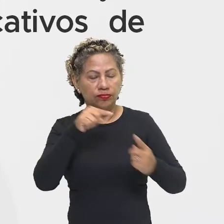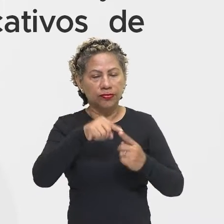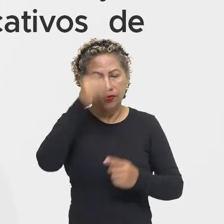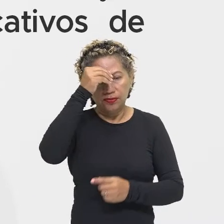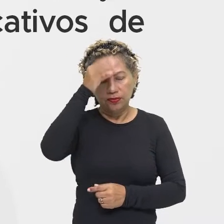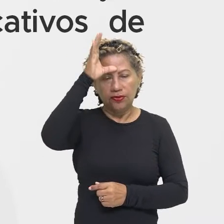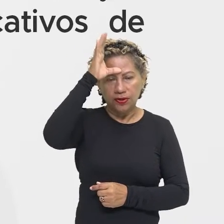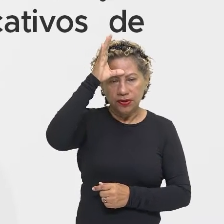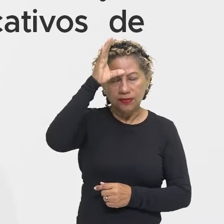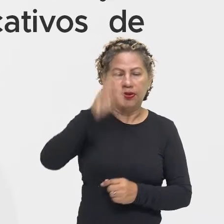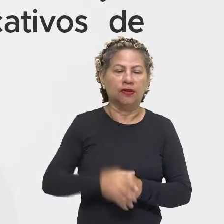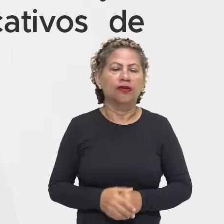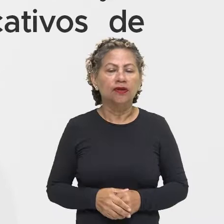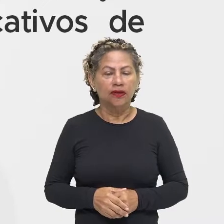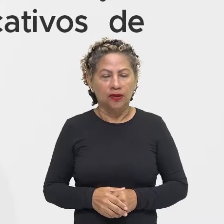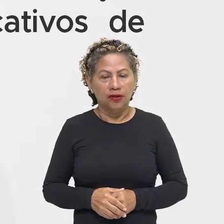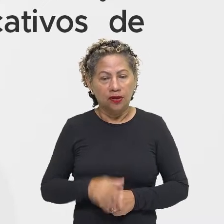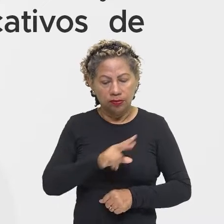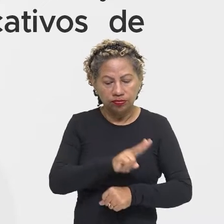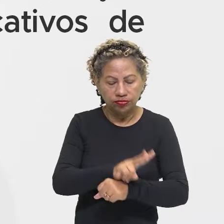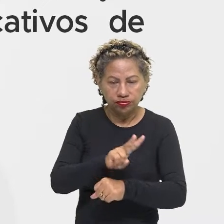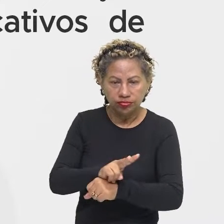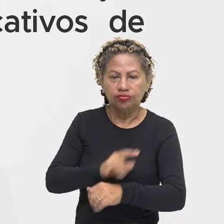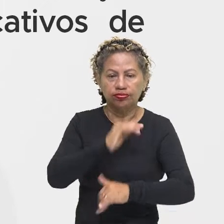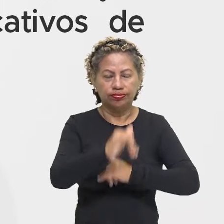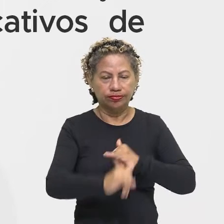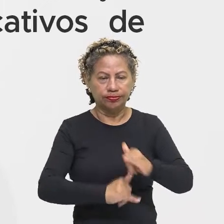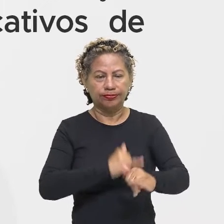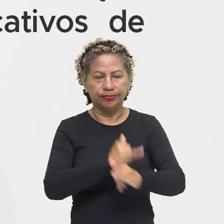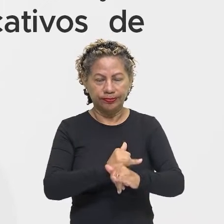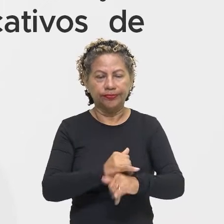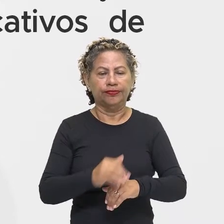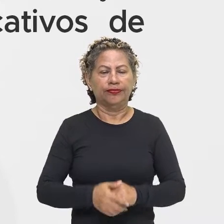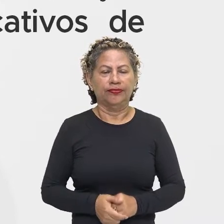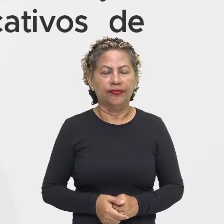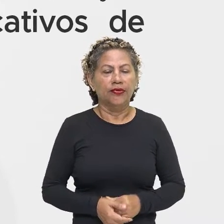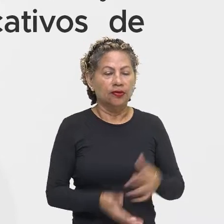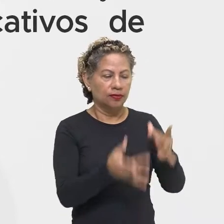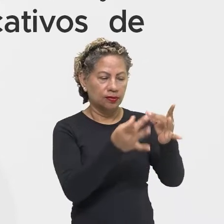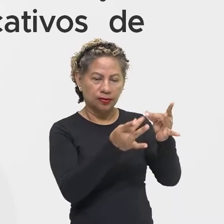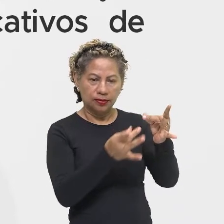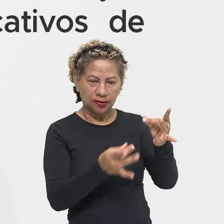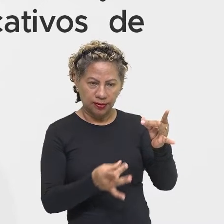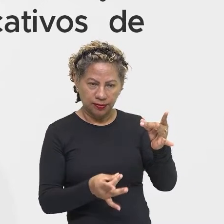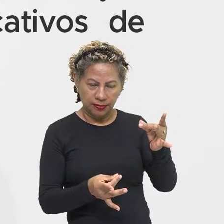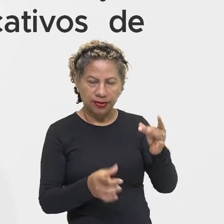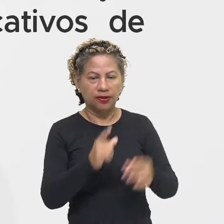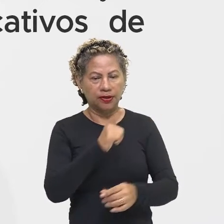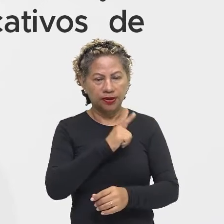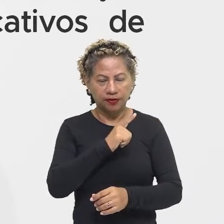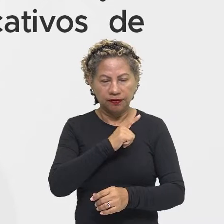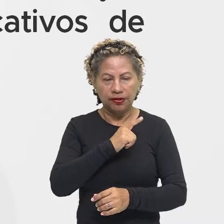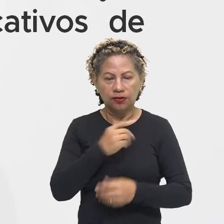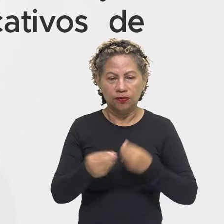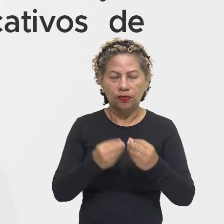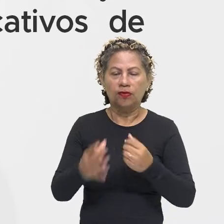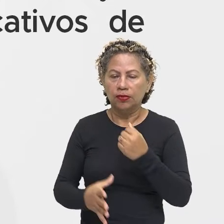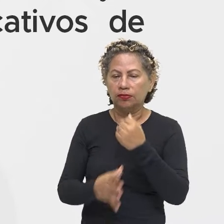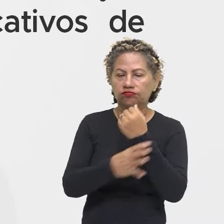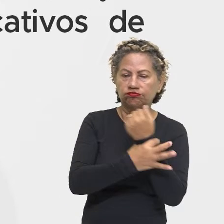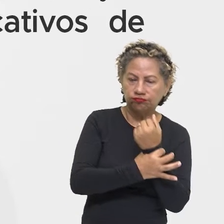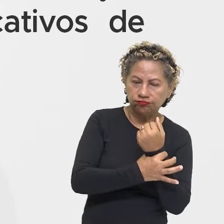a falta de vocês. Então, vamos verificar como será a nossa aula de hoje? O objeto